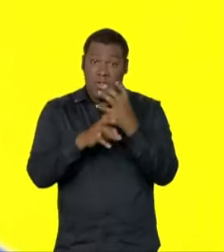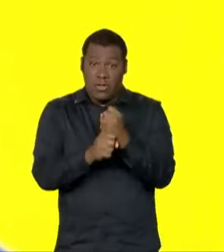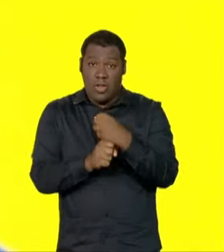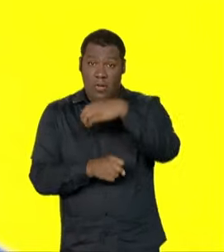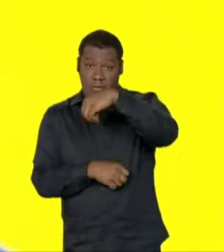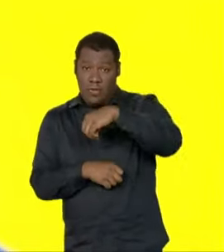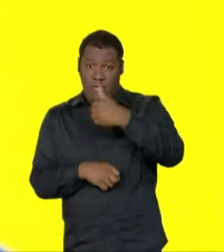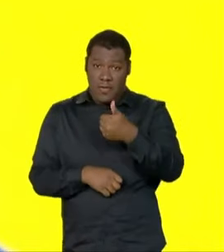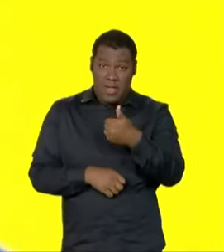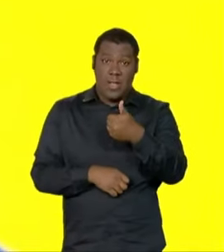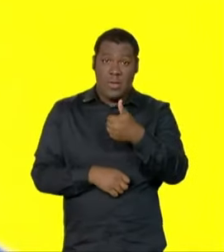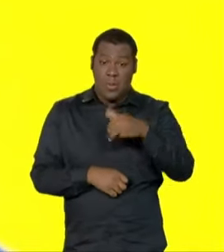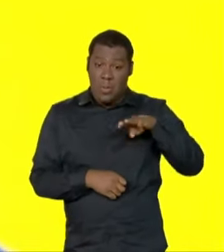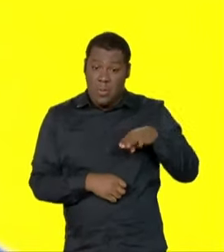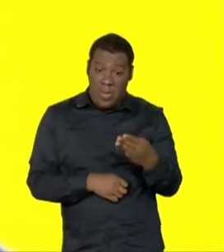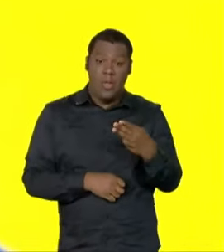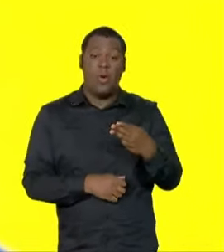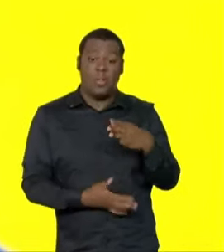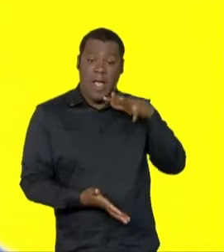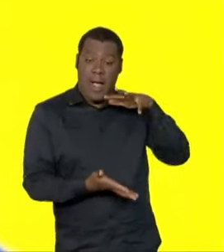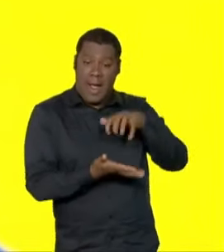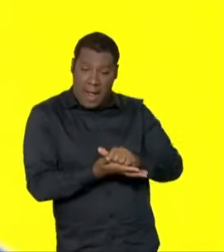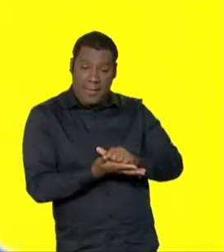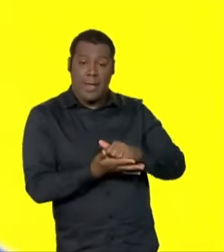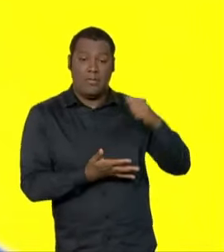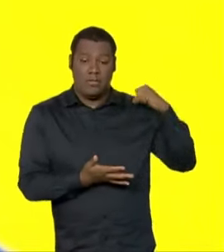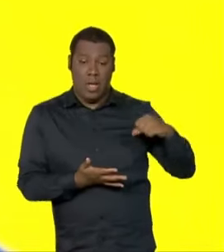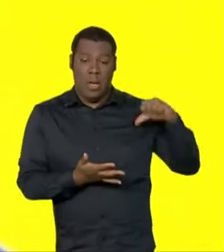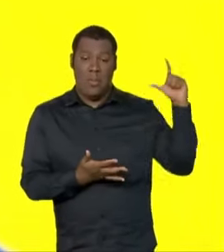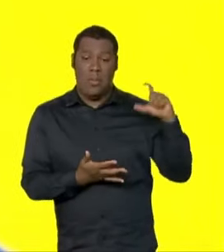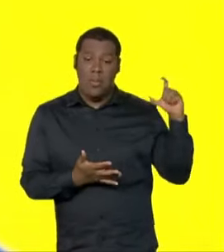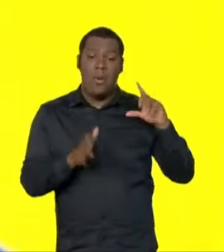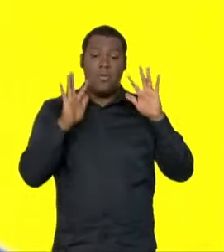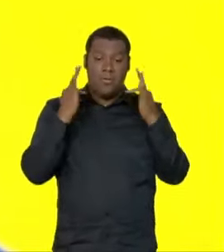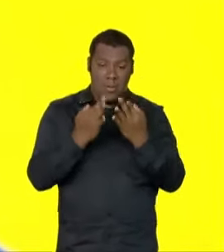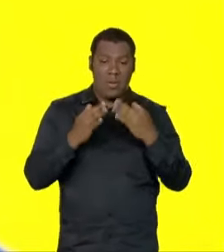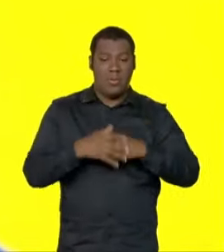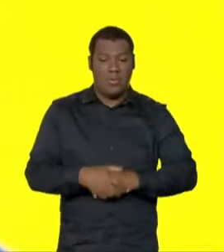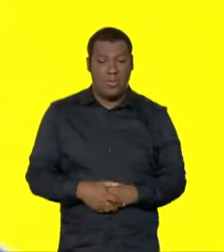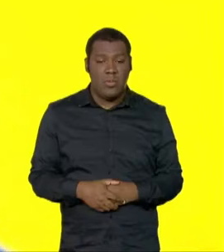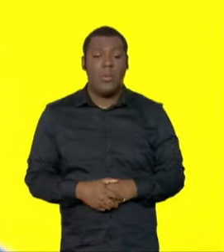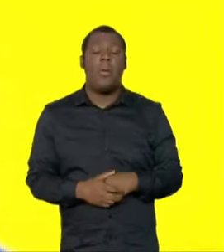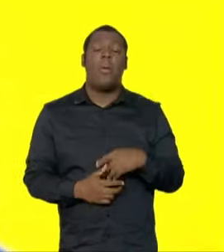estão registradas no Cadastro Único. Destes, na população